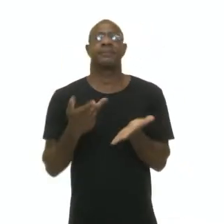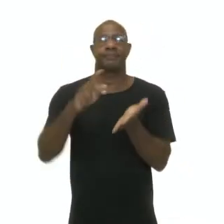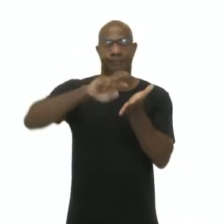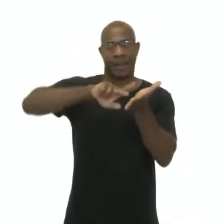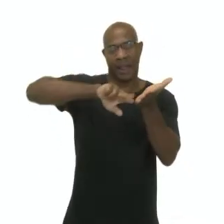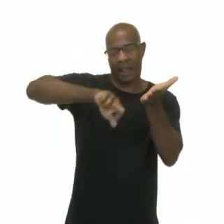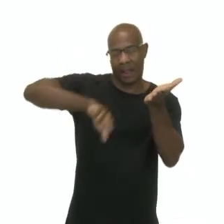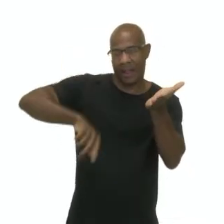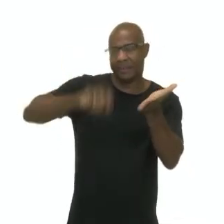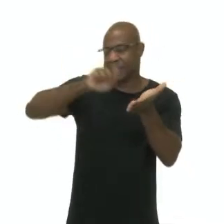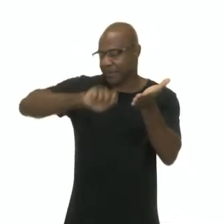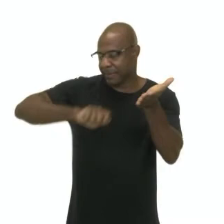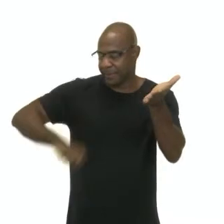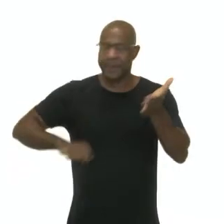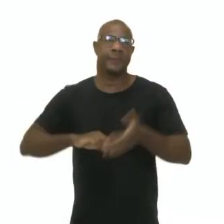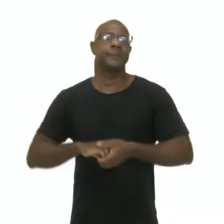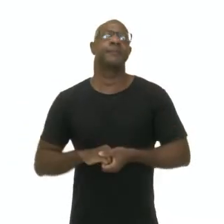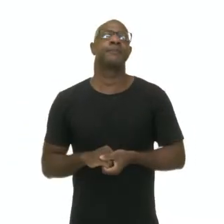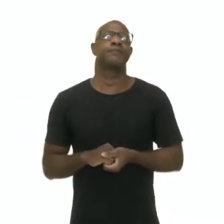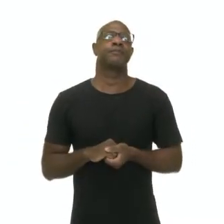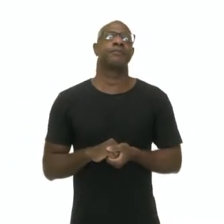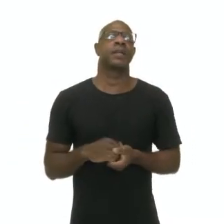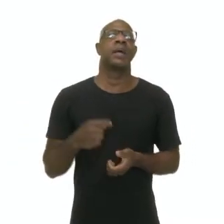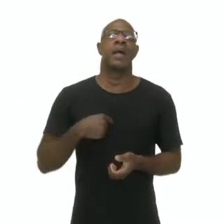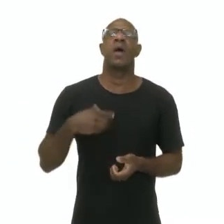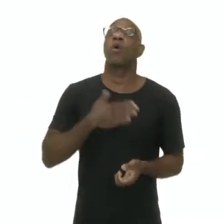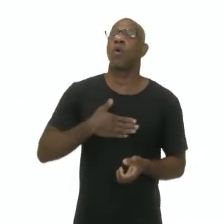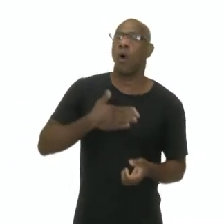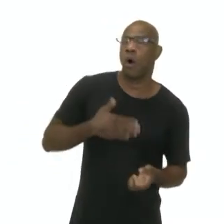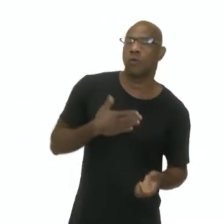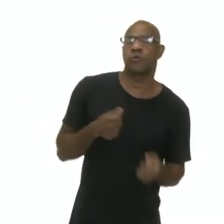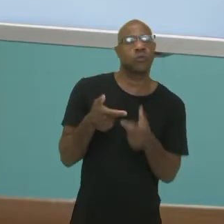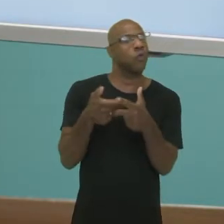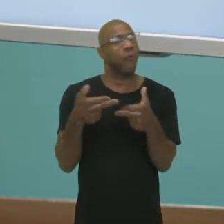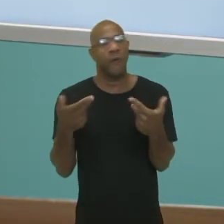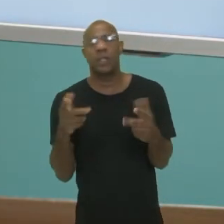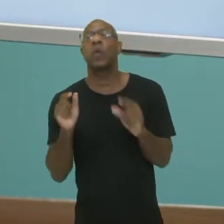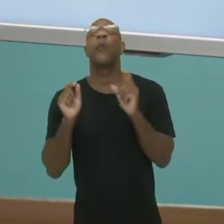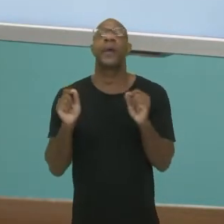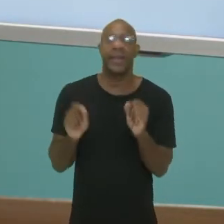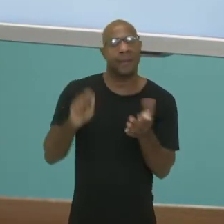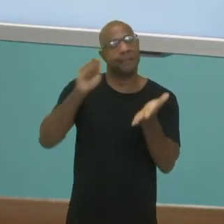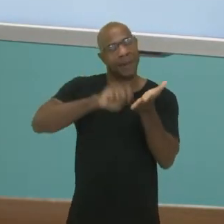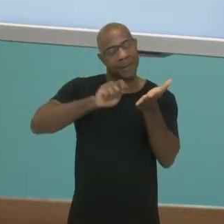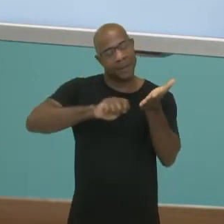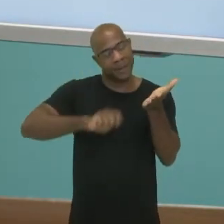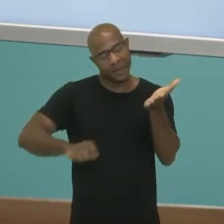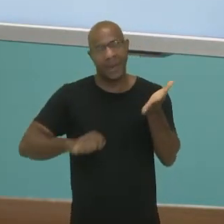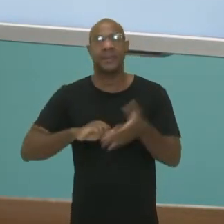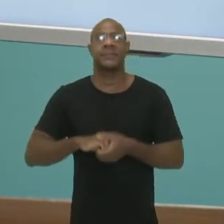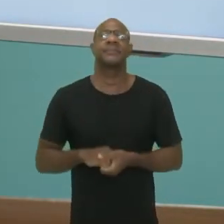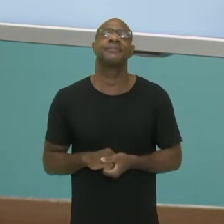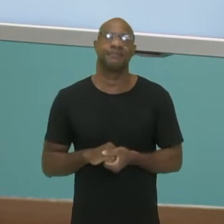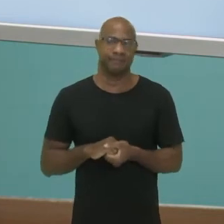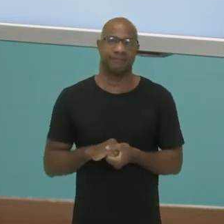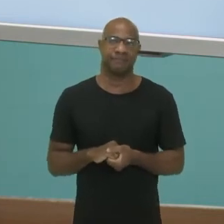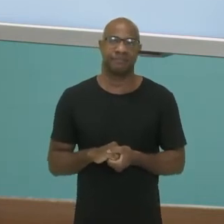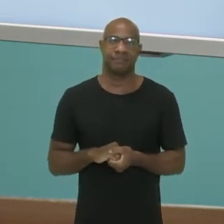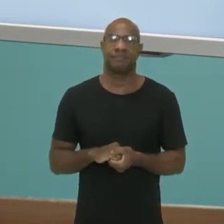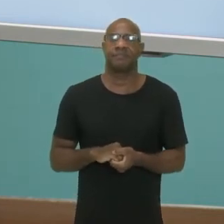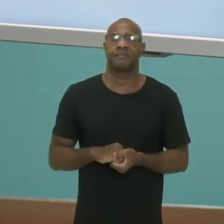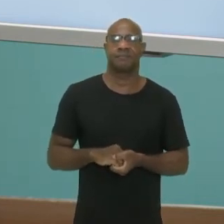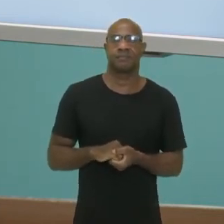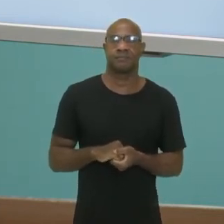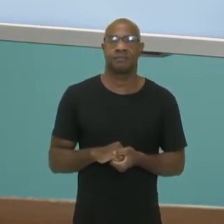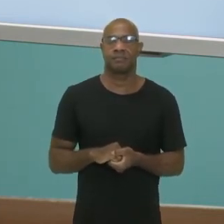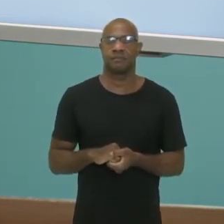me gusta tal coisa, me gustam. Vocês podem se basear inclusive, na própria carta da